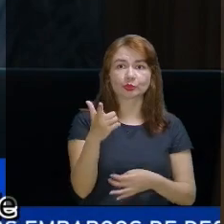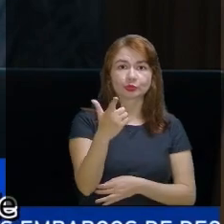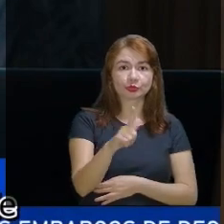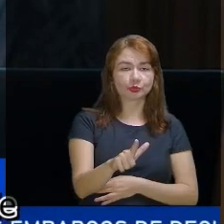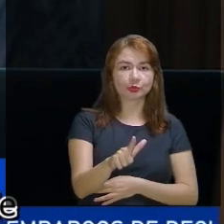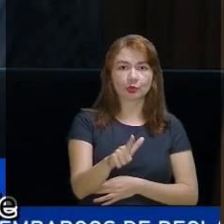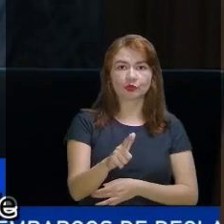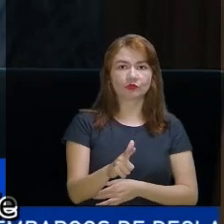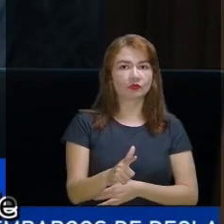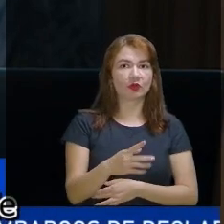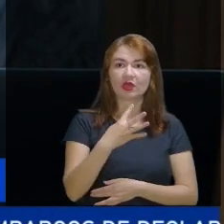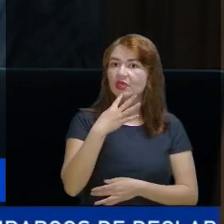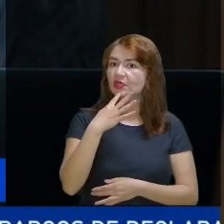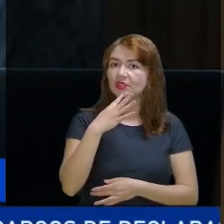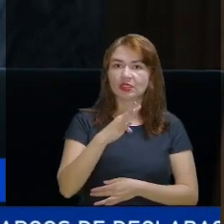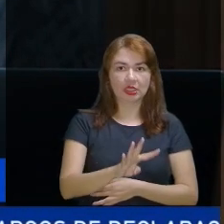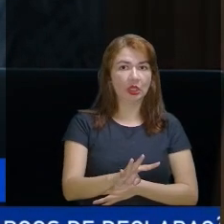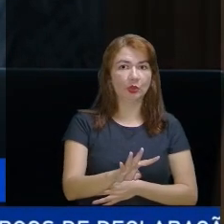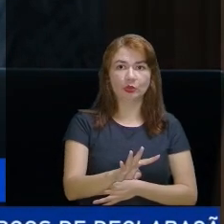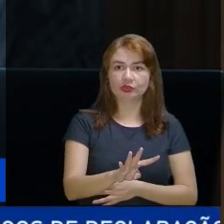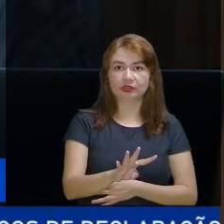será sequer conhecido,